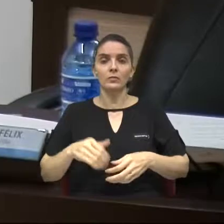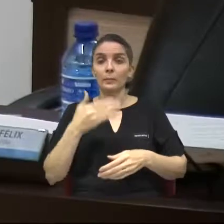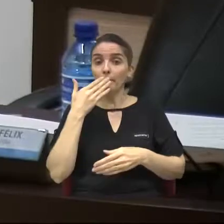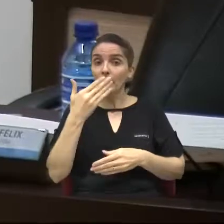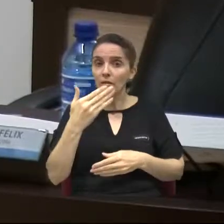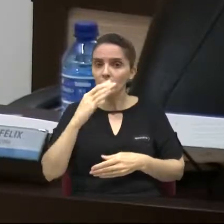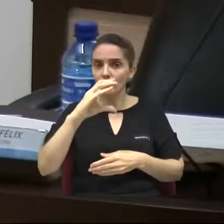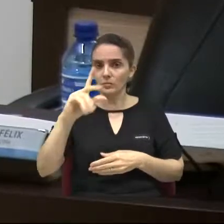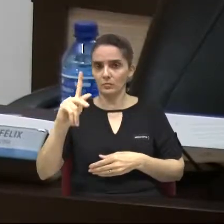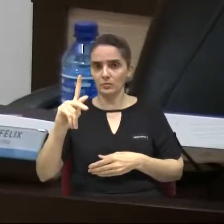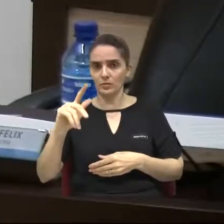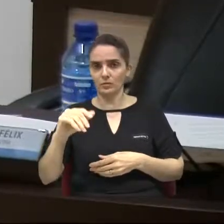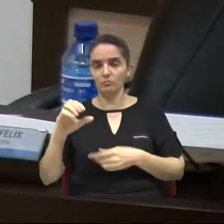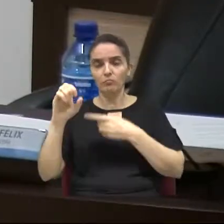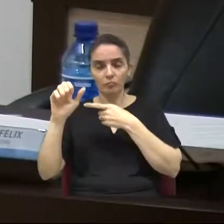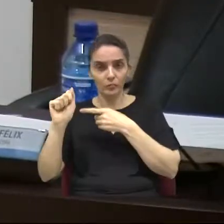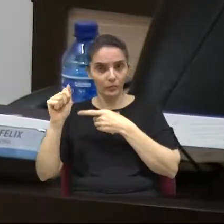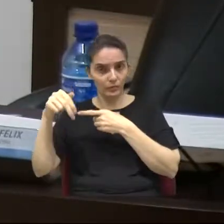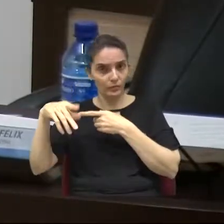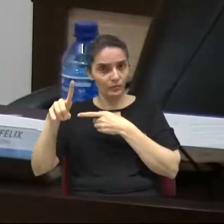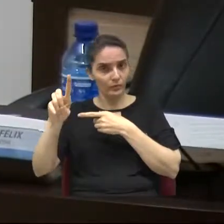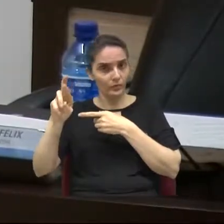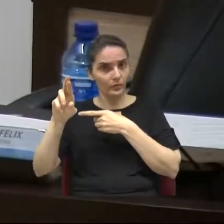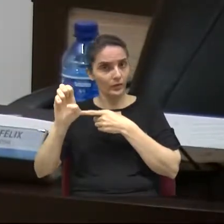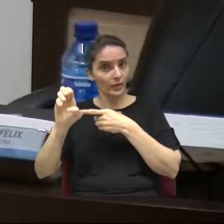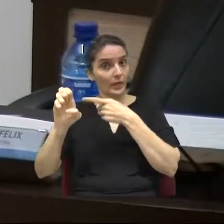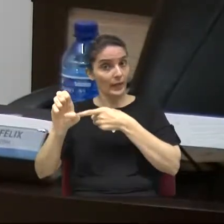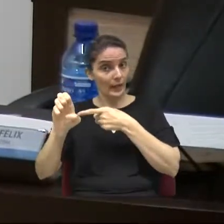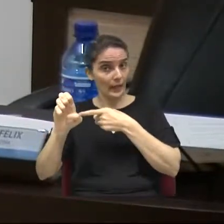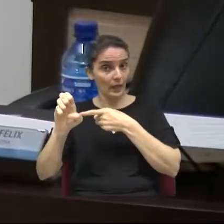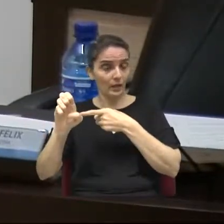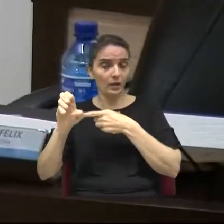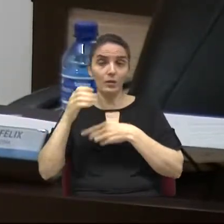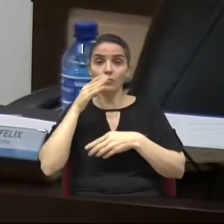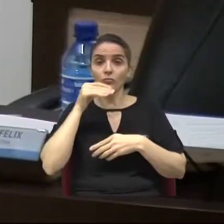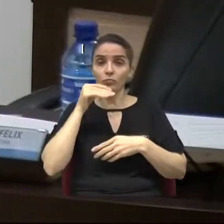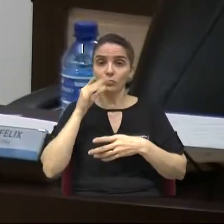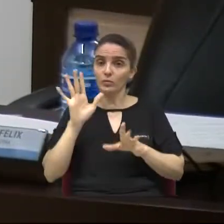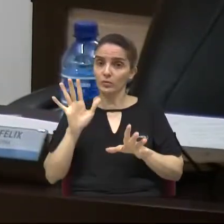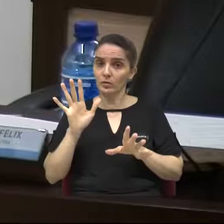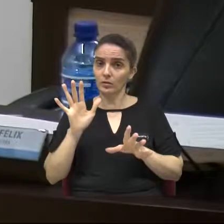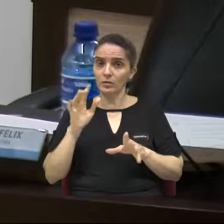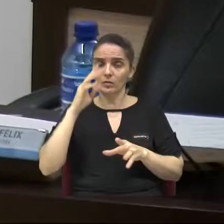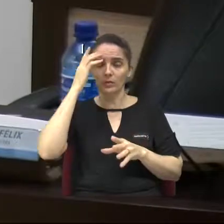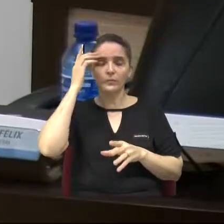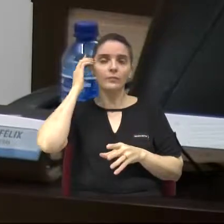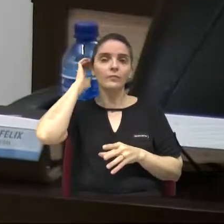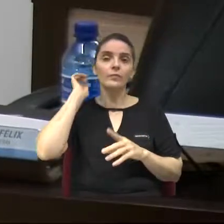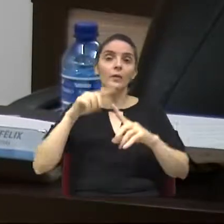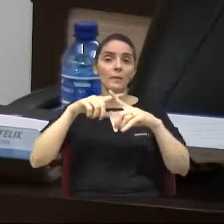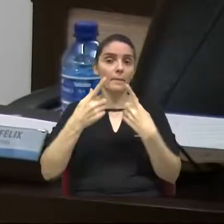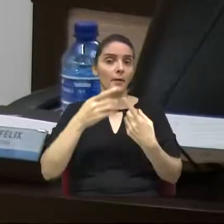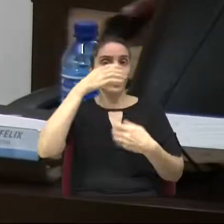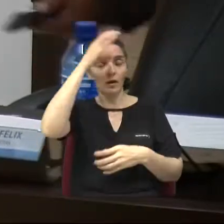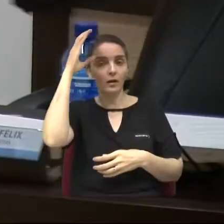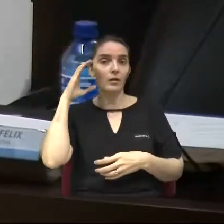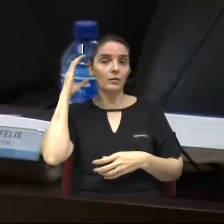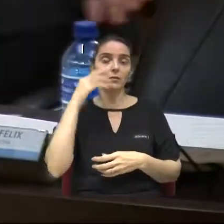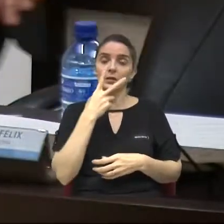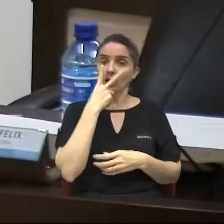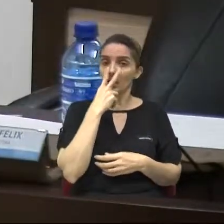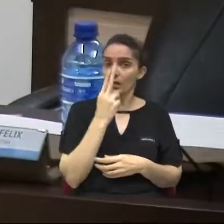pode não ser, e aqui é um devaneio, é um achismo da minha parte. Acho